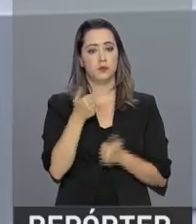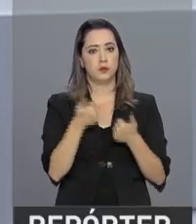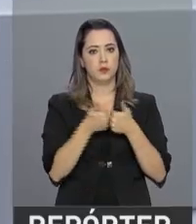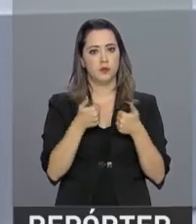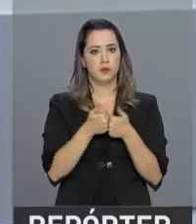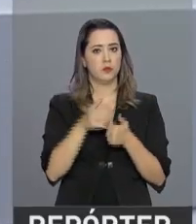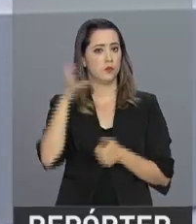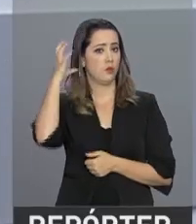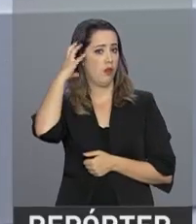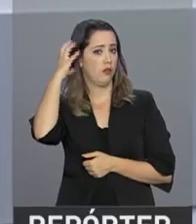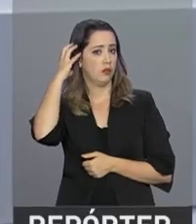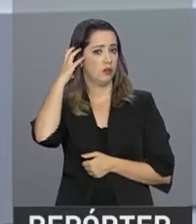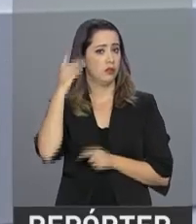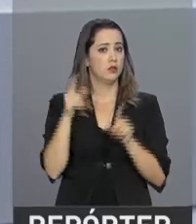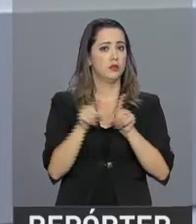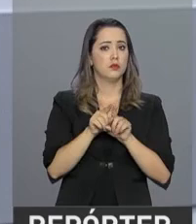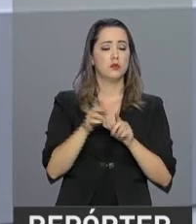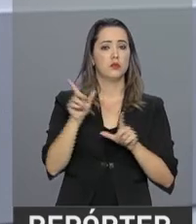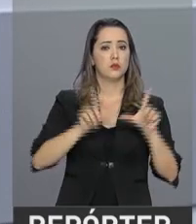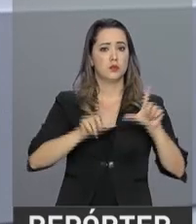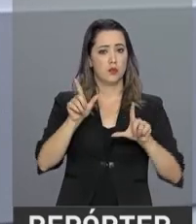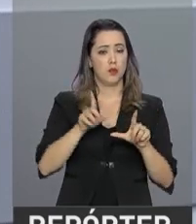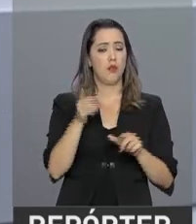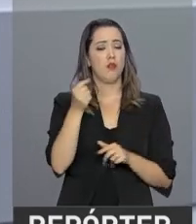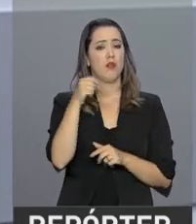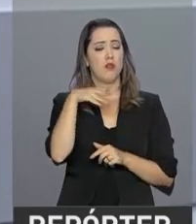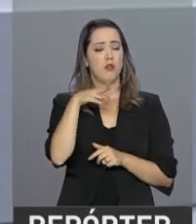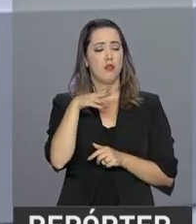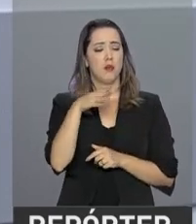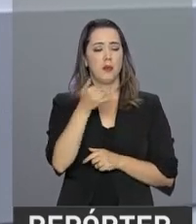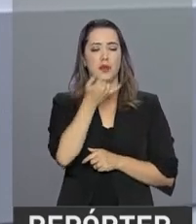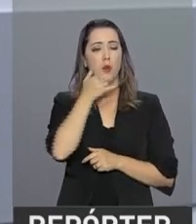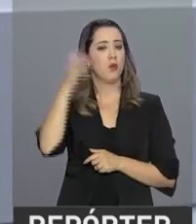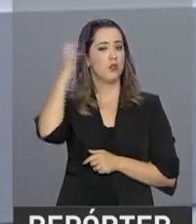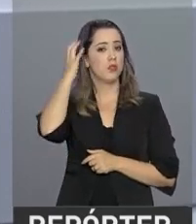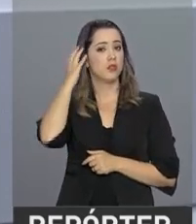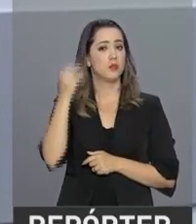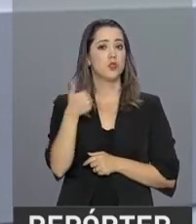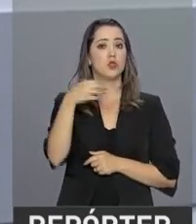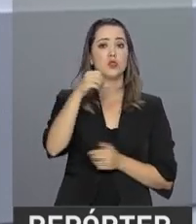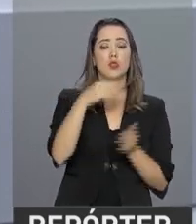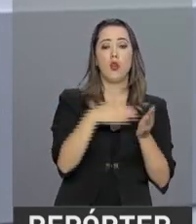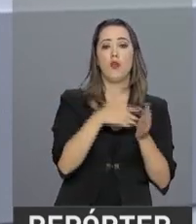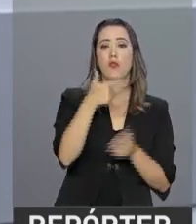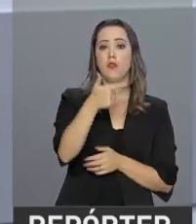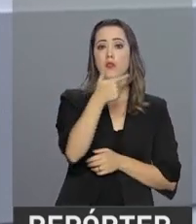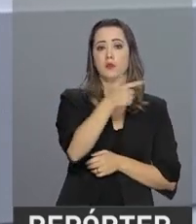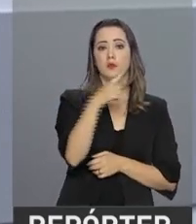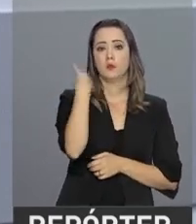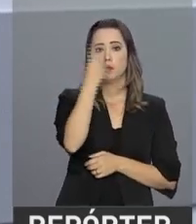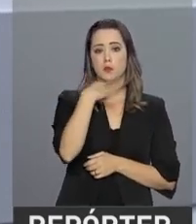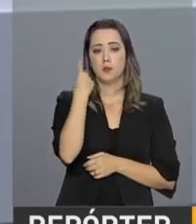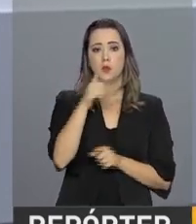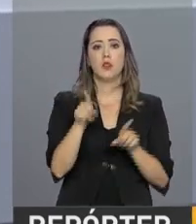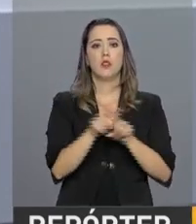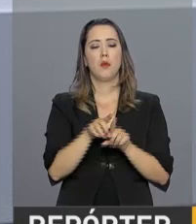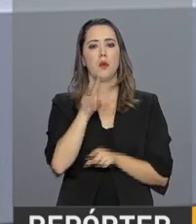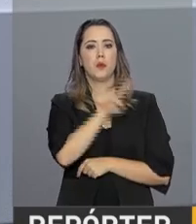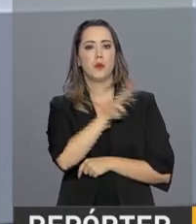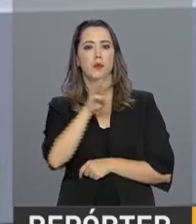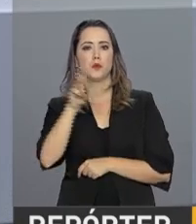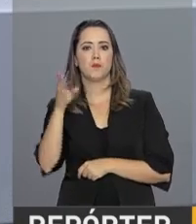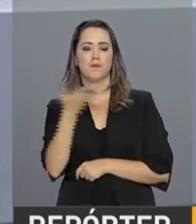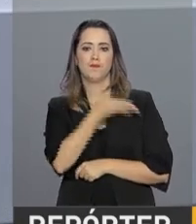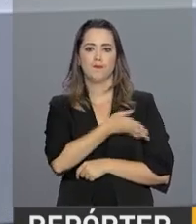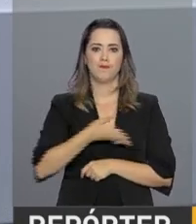acompanhar nas emissoras de rádio que podem transmitir a voz de 19 até 22 horas e também pelo site da